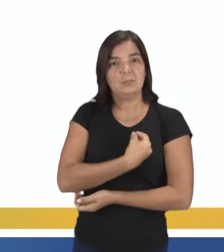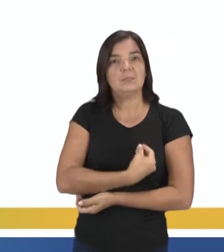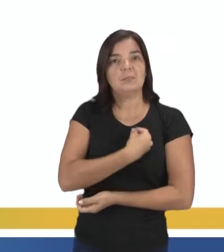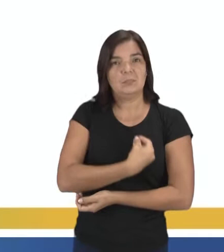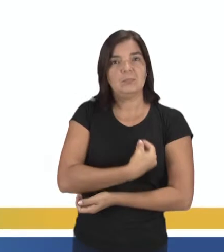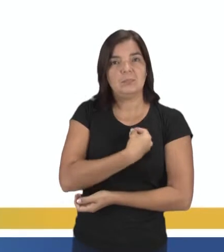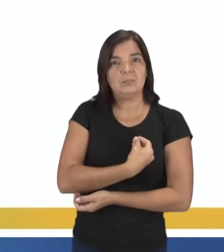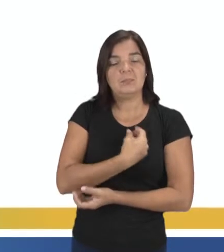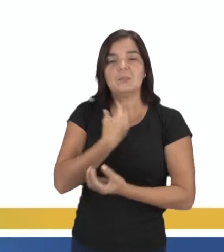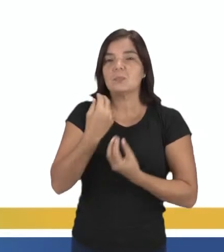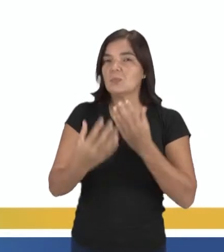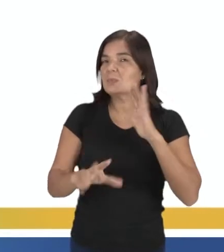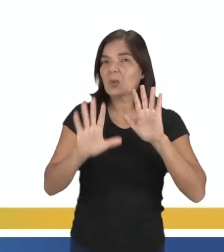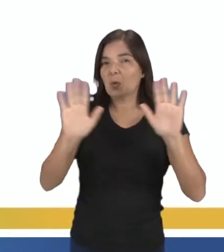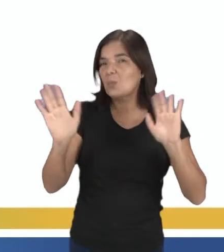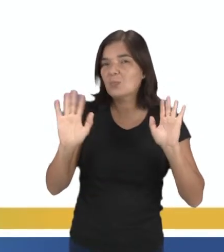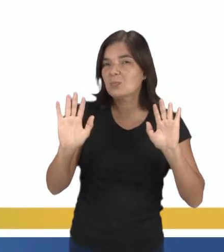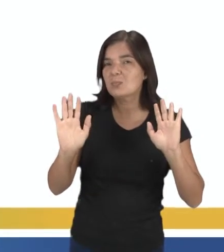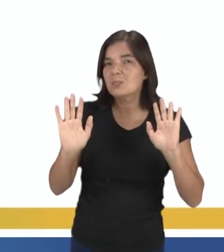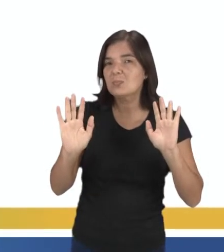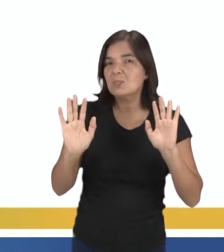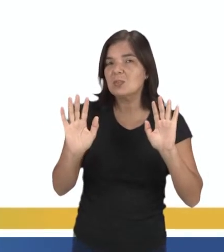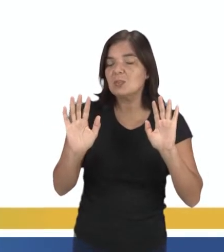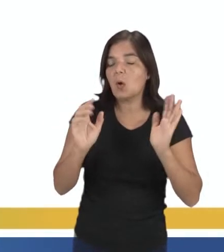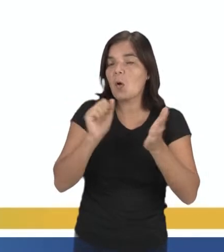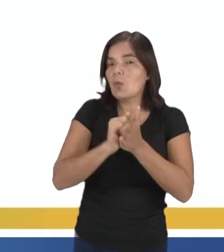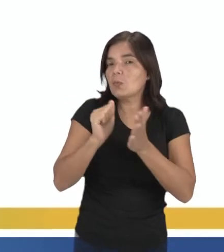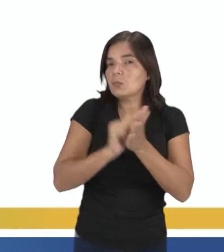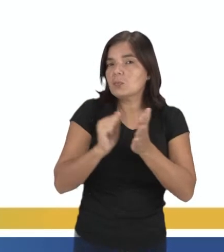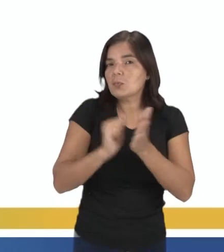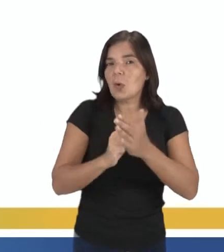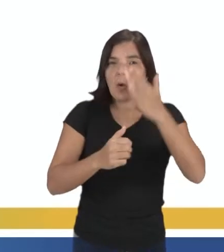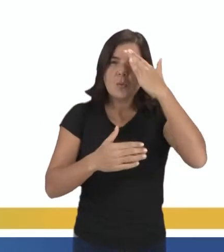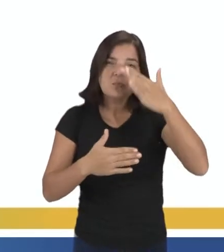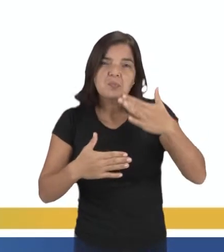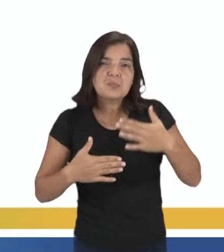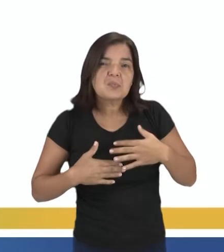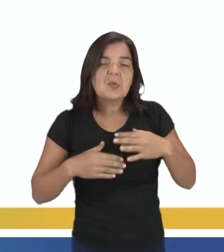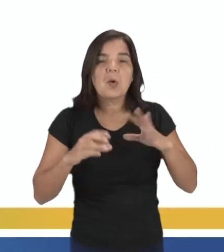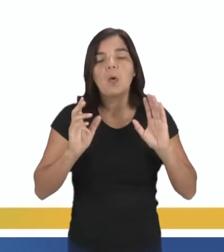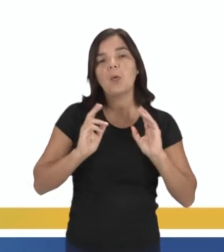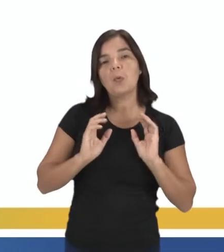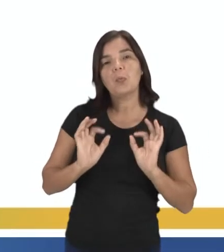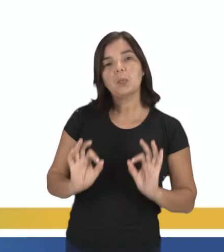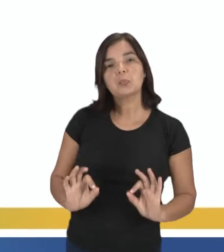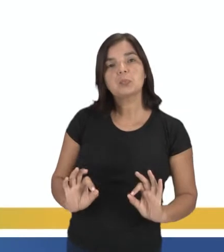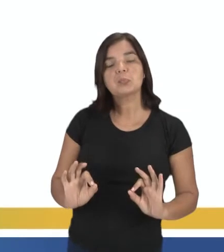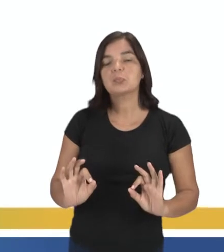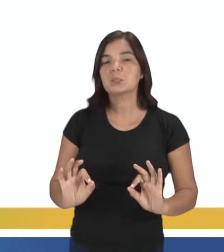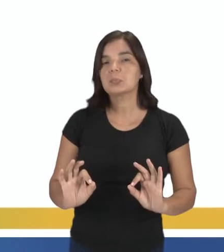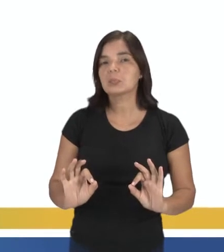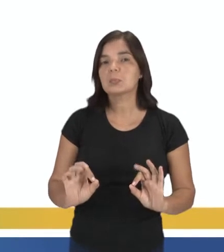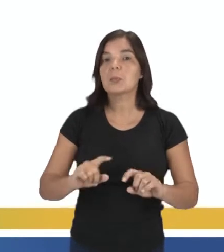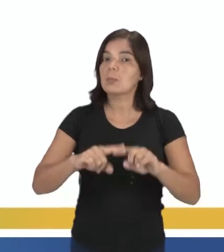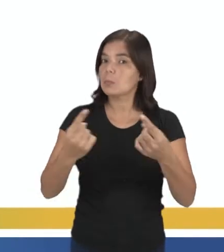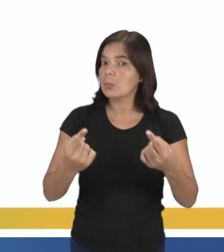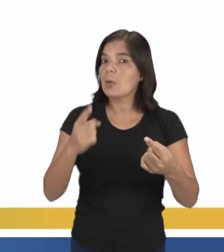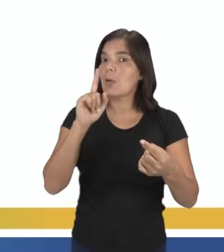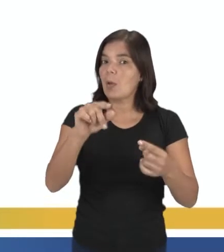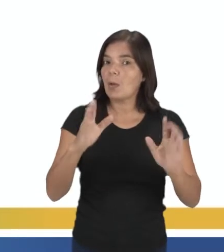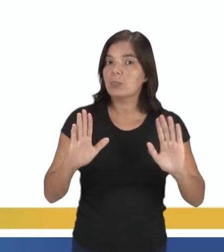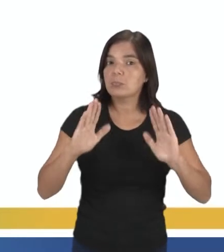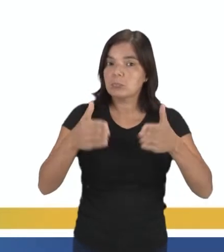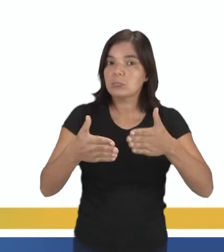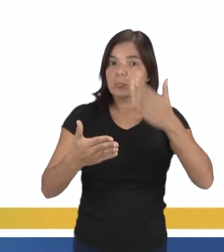personagens. Agora não era mais a descrição física ou de um comportamento superficial. Era uma